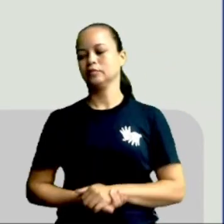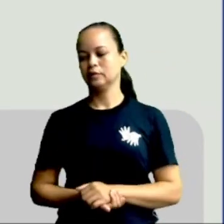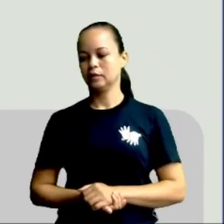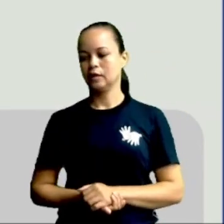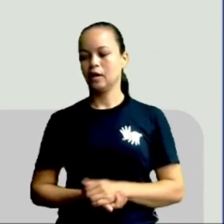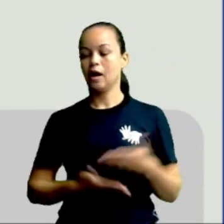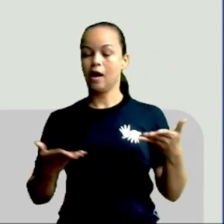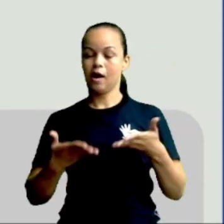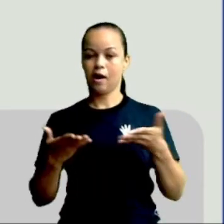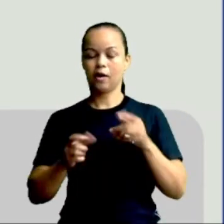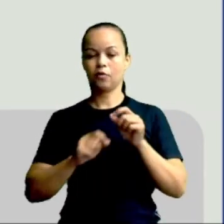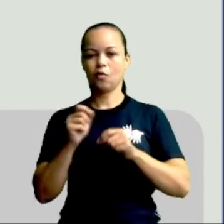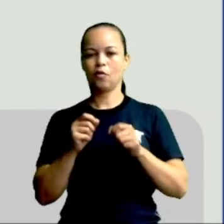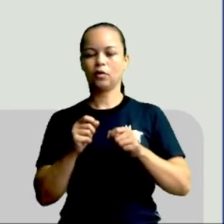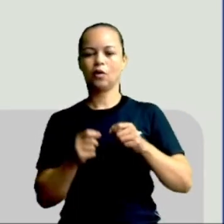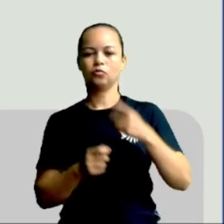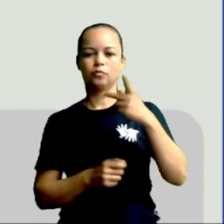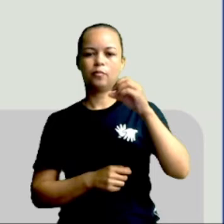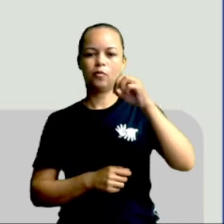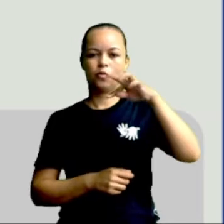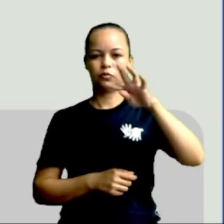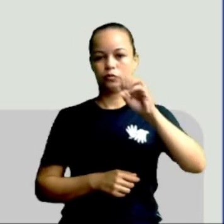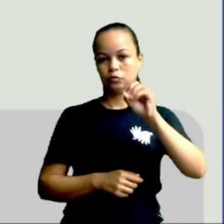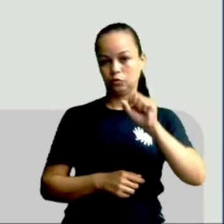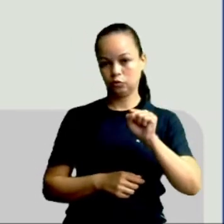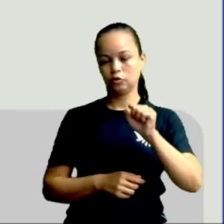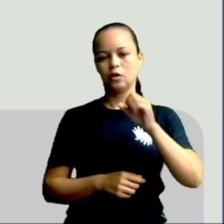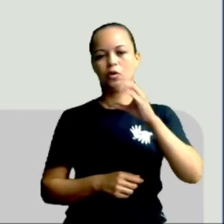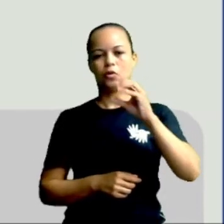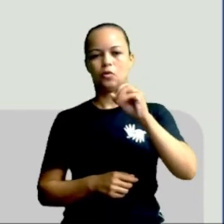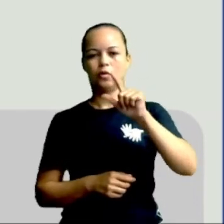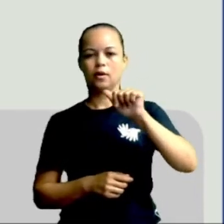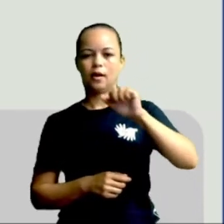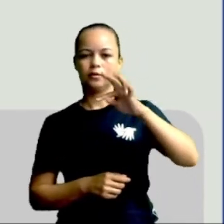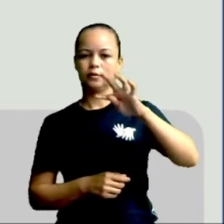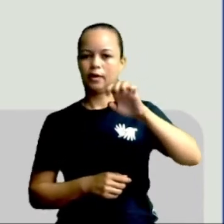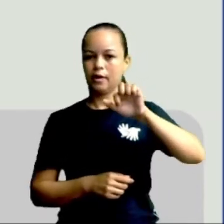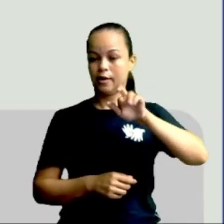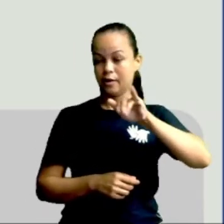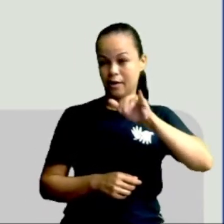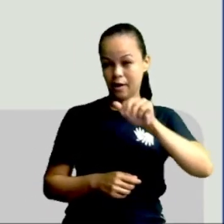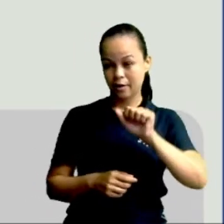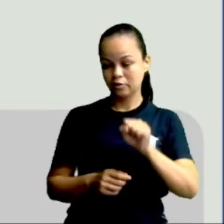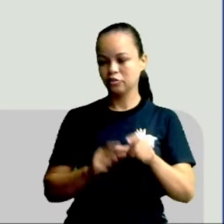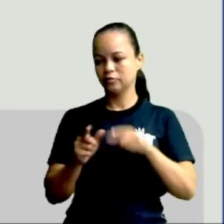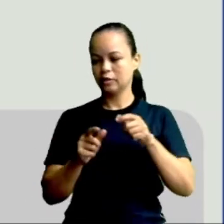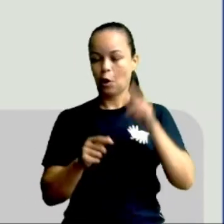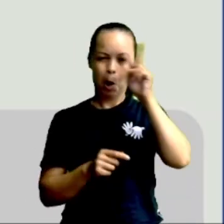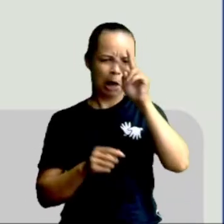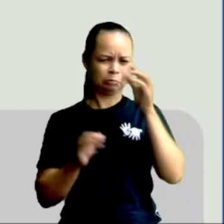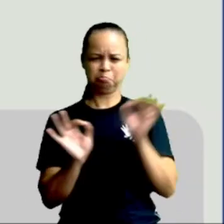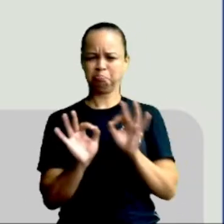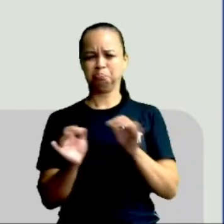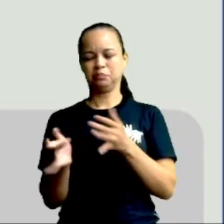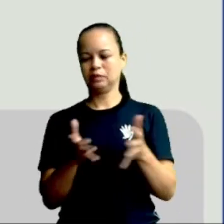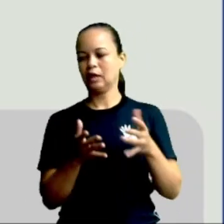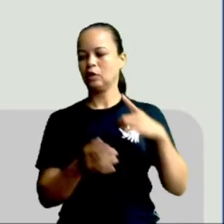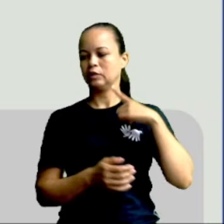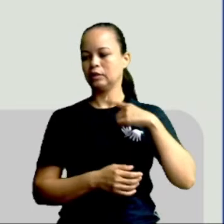agora os pontos colaterais, professora, que eu não lembro mais. Ó, entre o norte e o leste eu tenho o